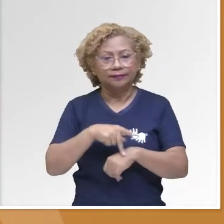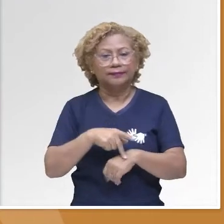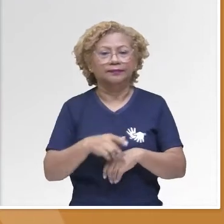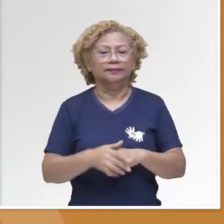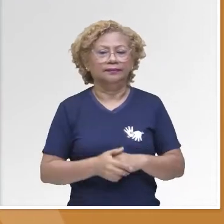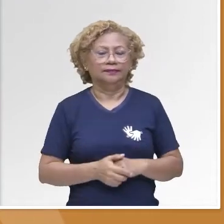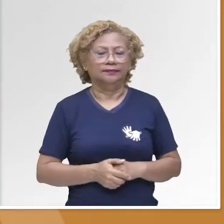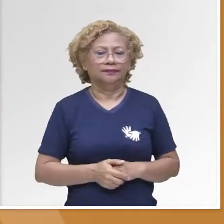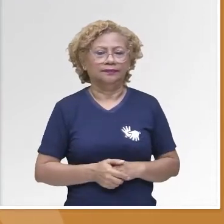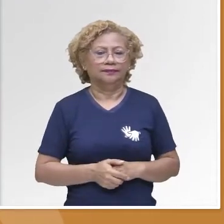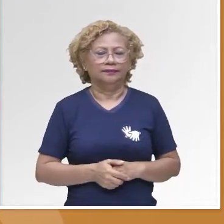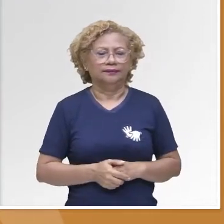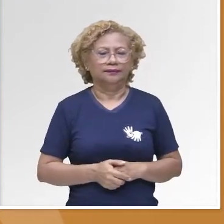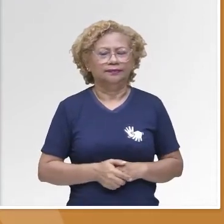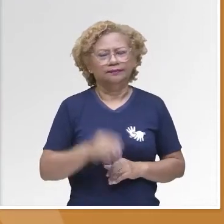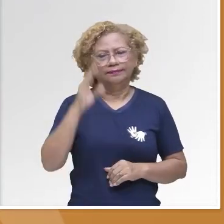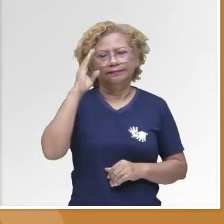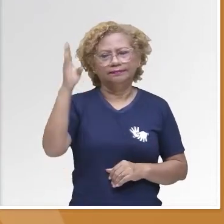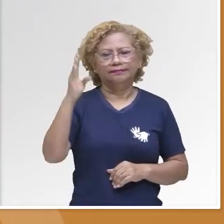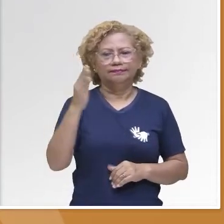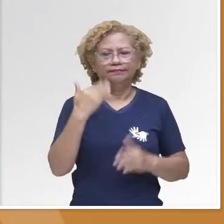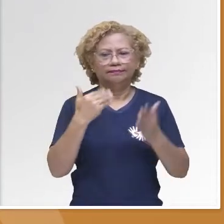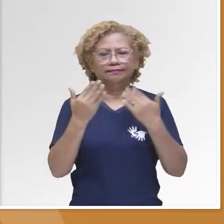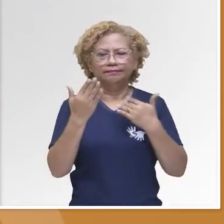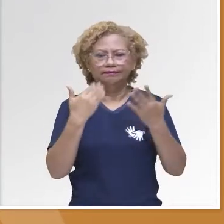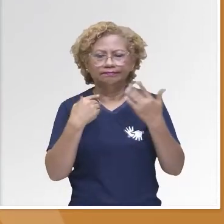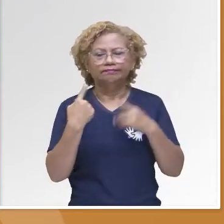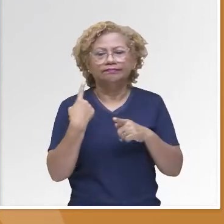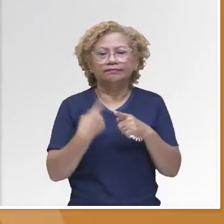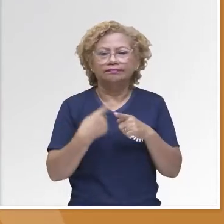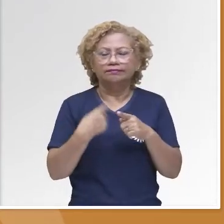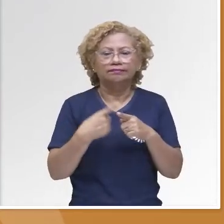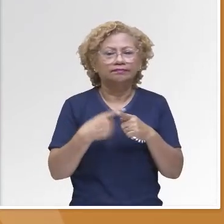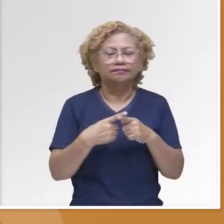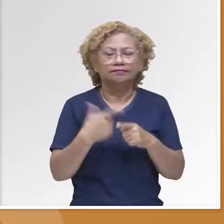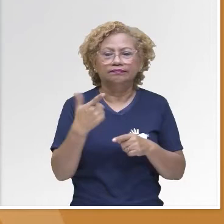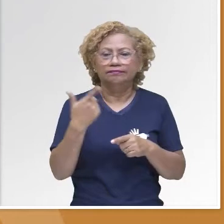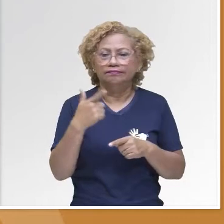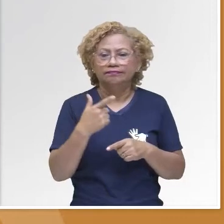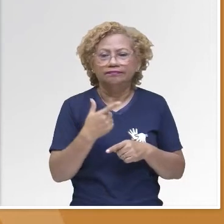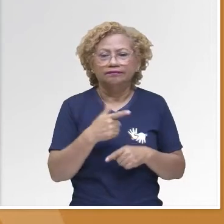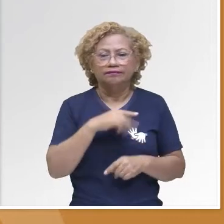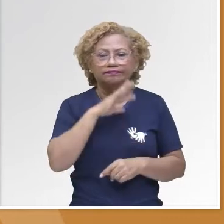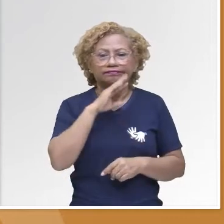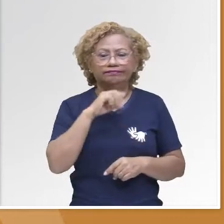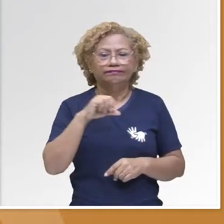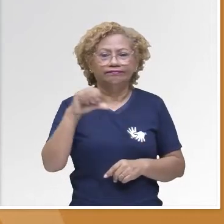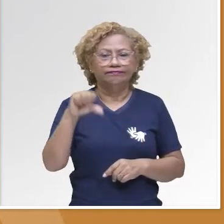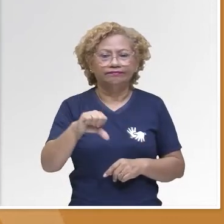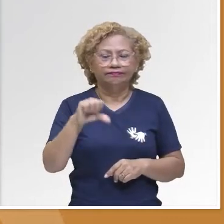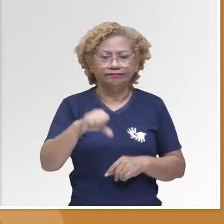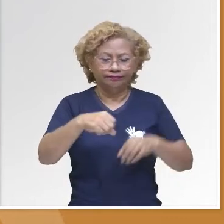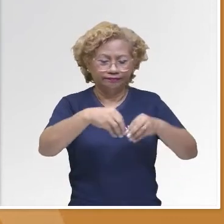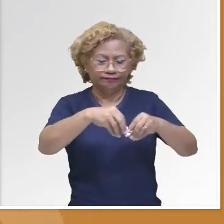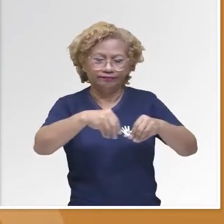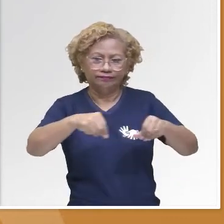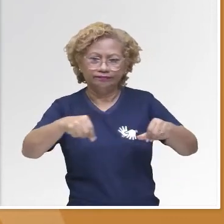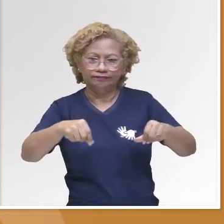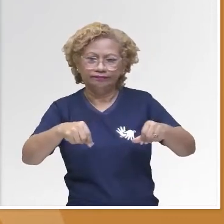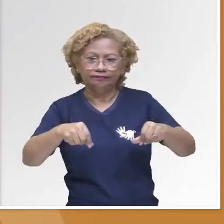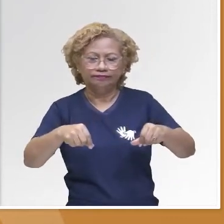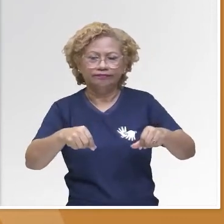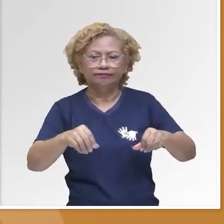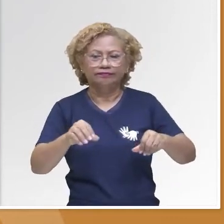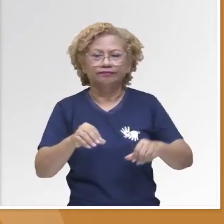de outros países, justamente por conta dessa escassez ali de recursos minerais, o solo